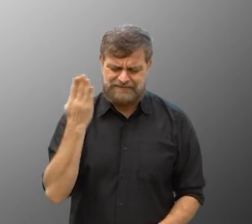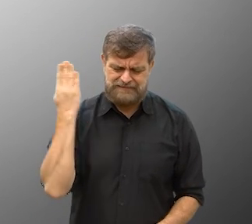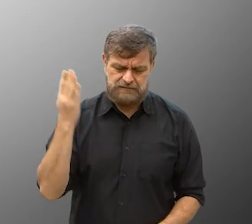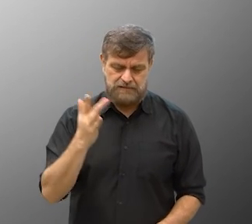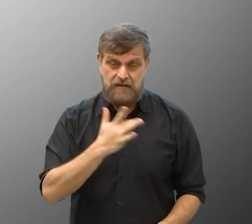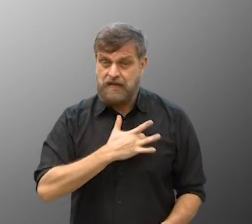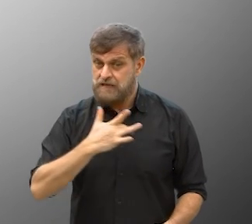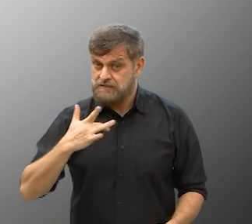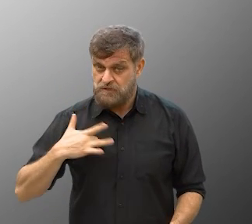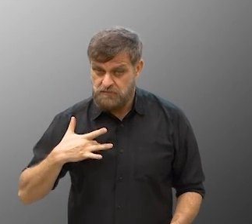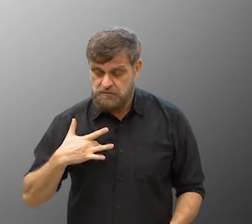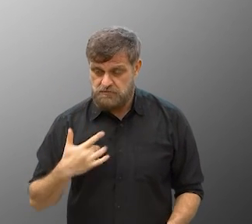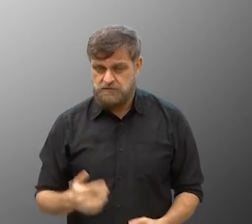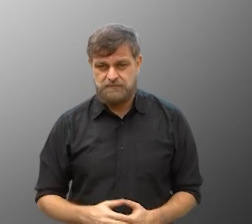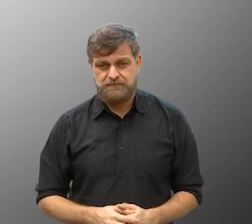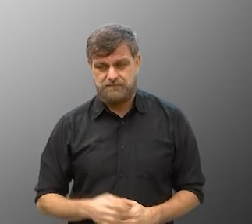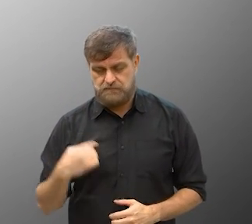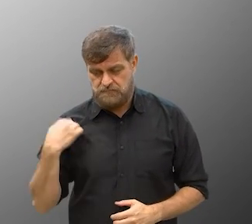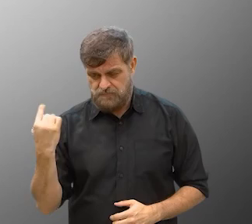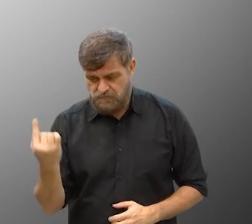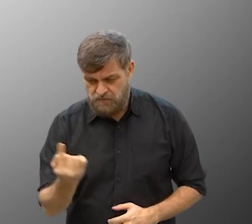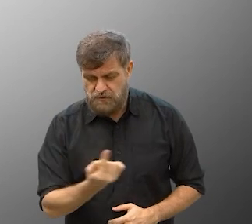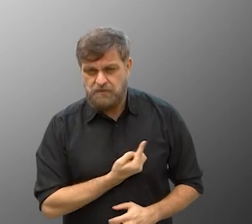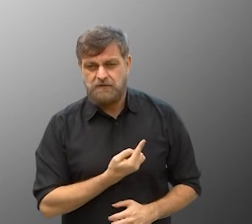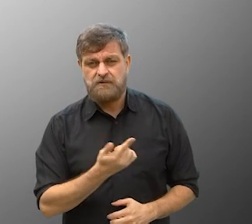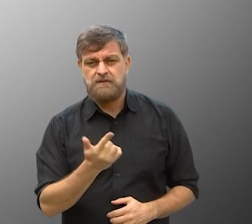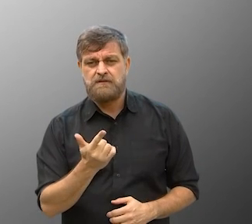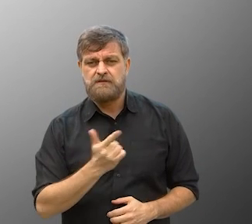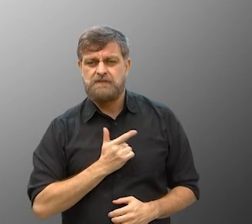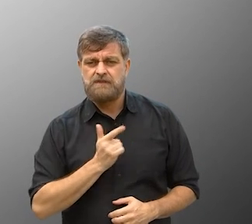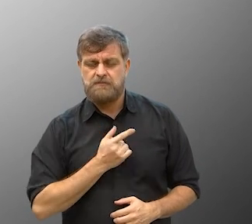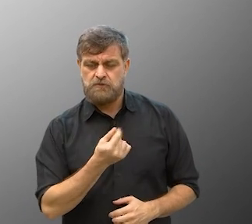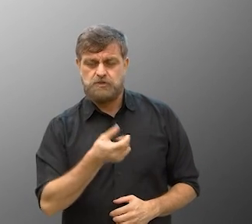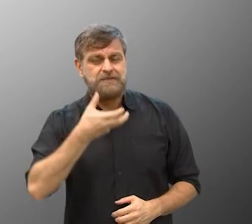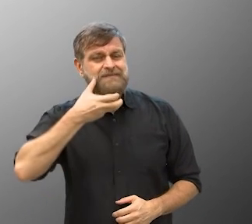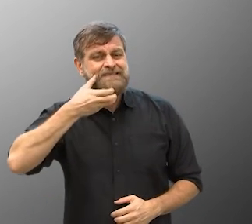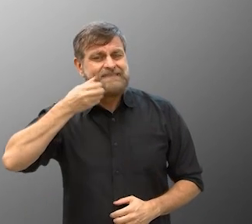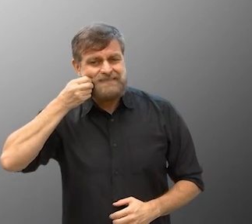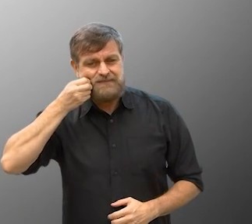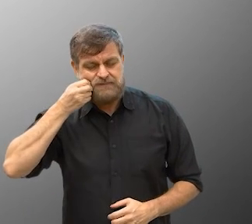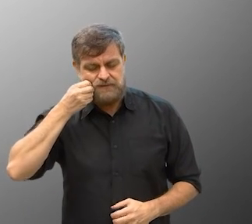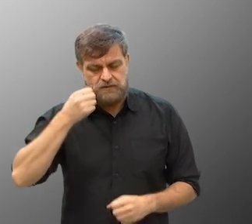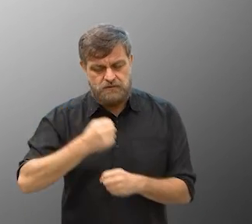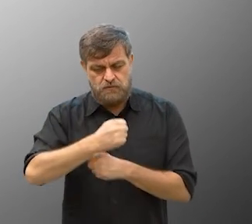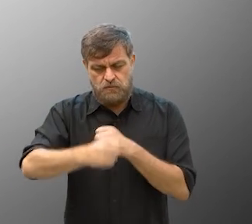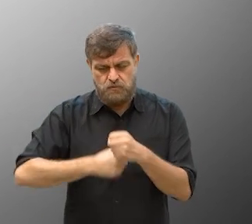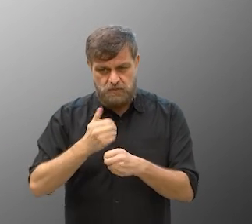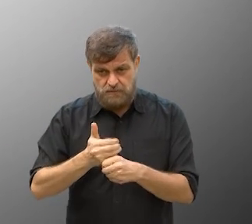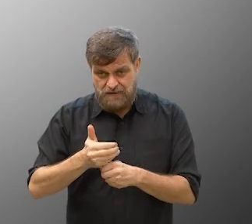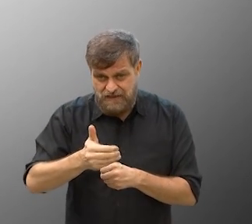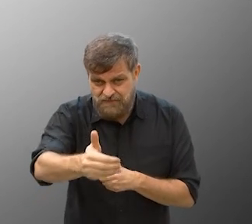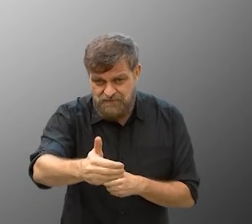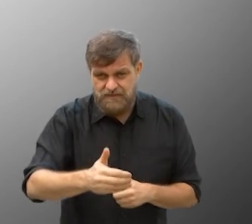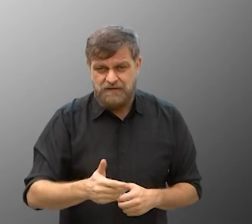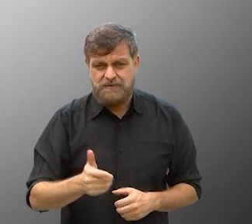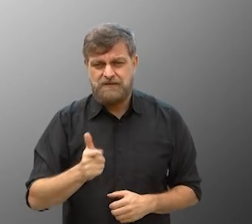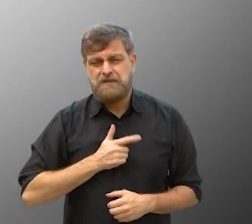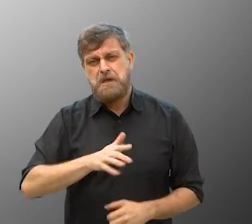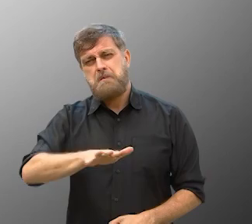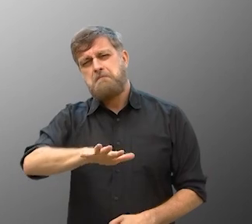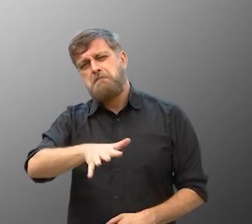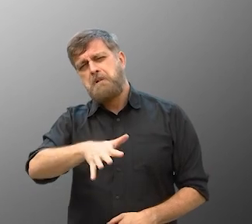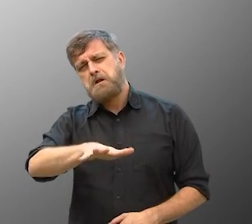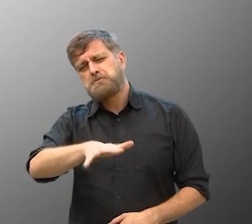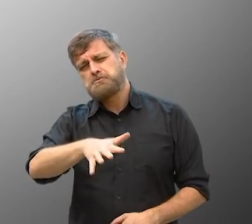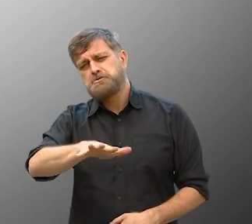saúde, inclusive, nós temos aí pro orçamento deste ano, perto de